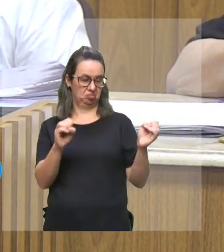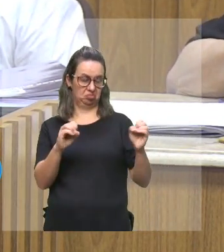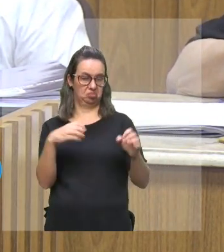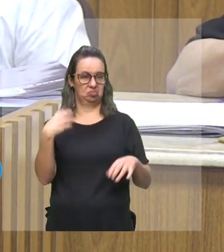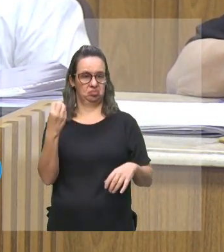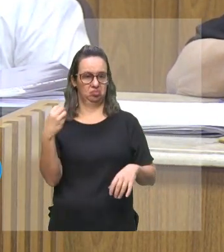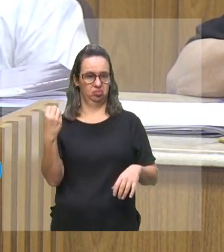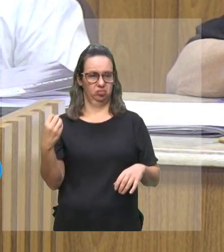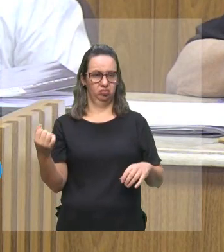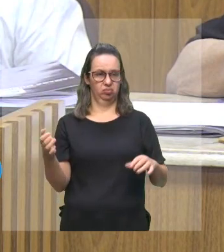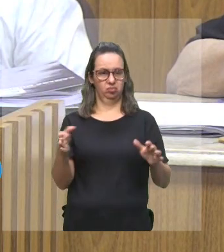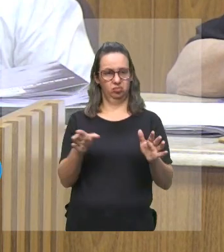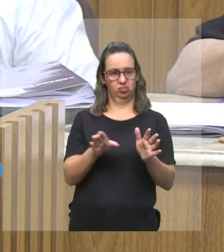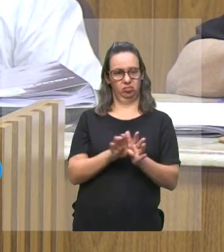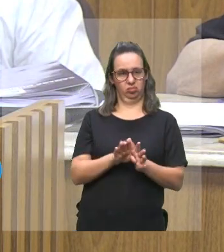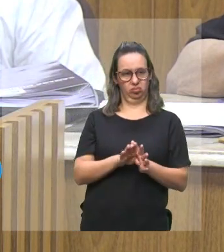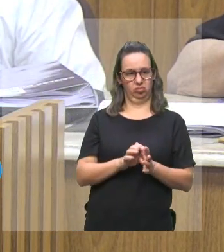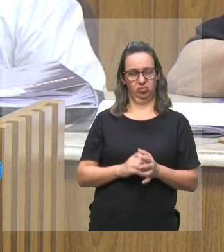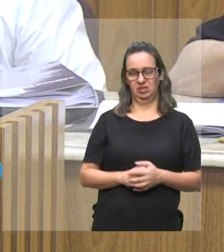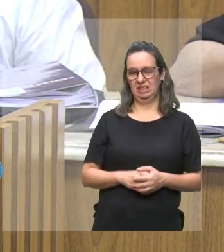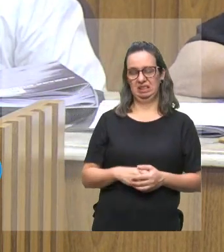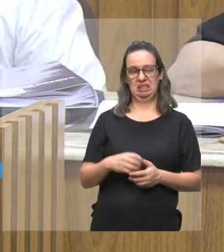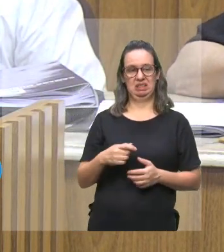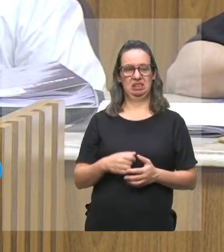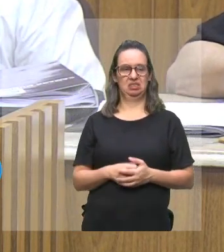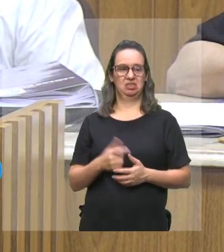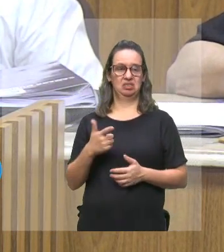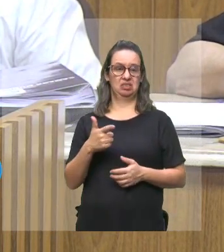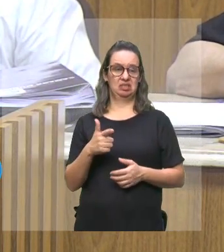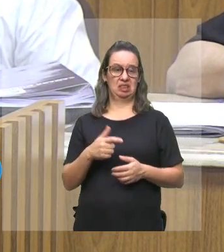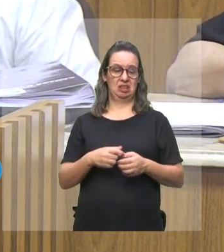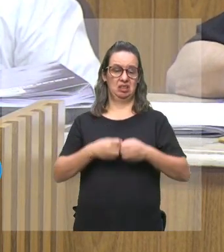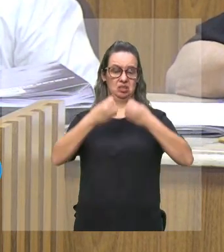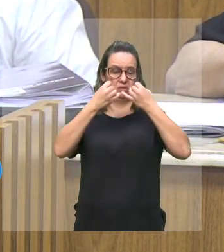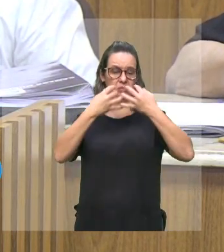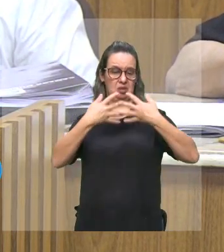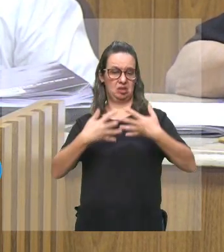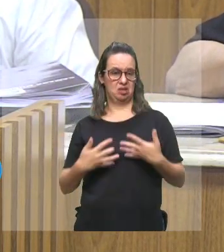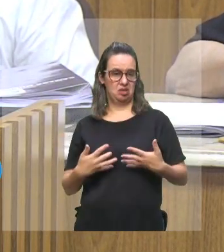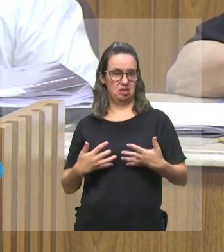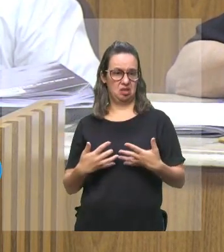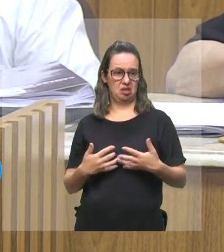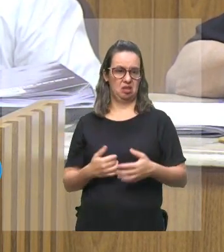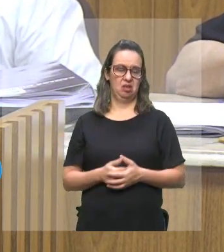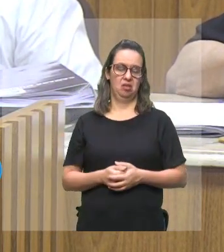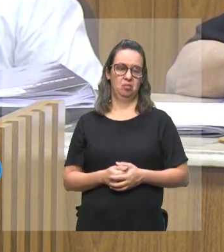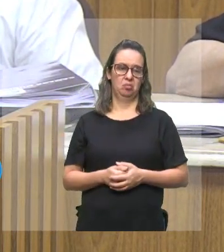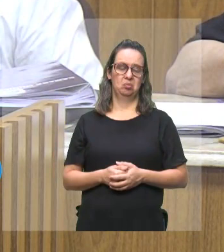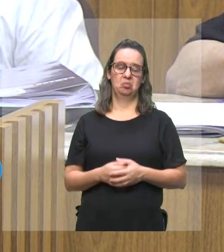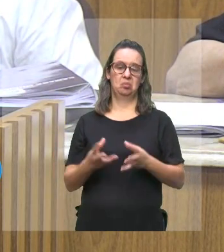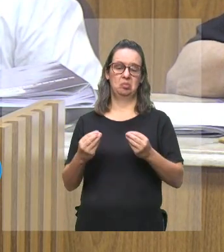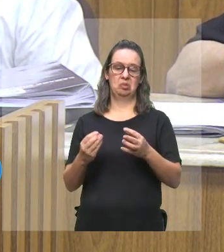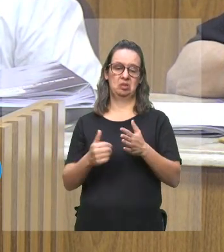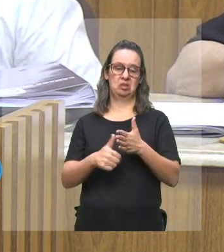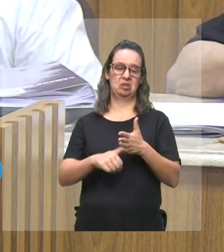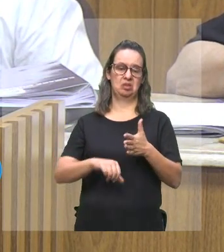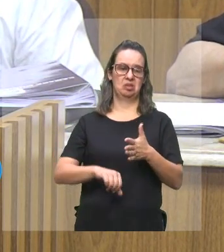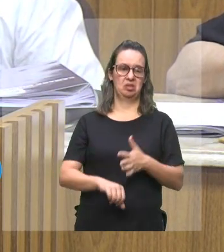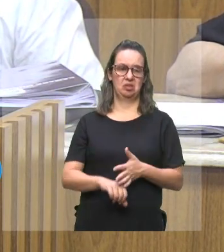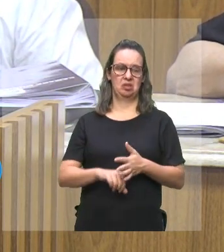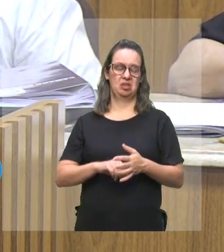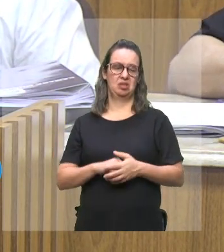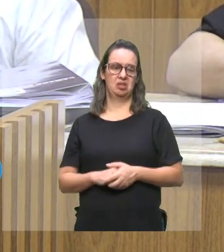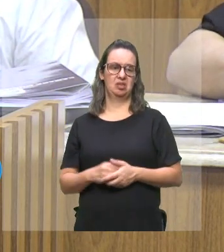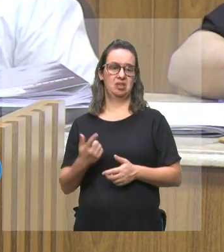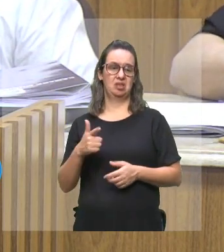informações, estas são lacônicas e muitas vezes medíocres, mostrando um total